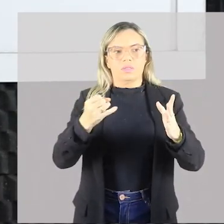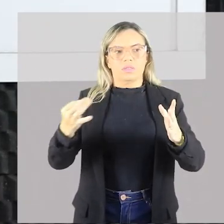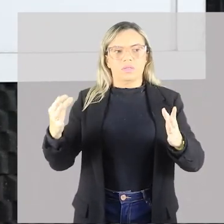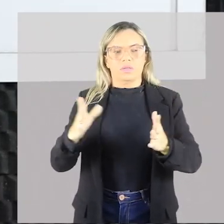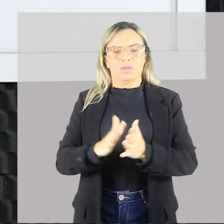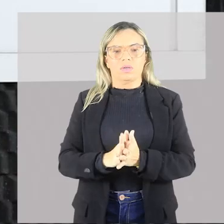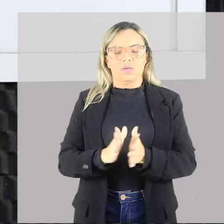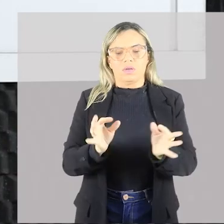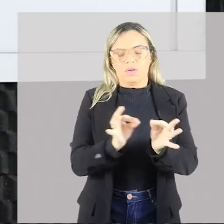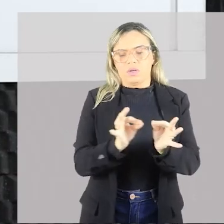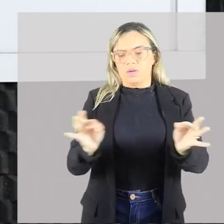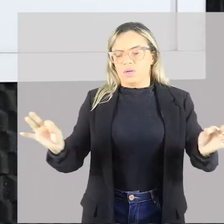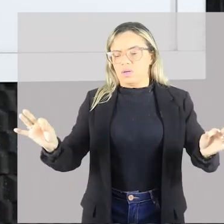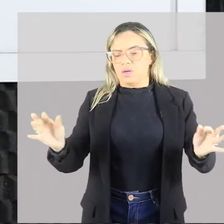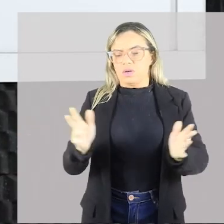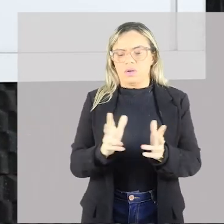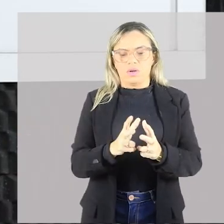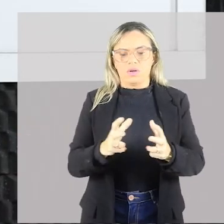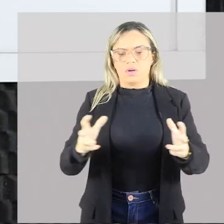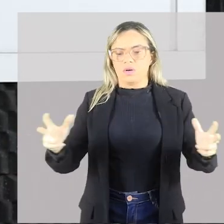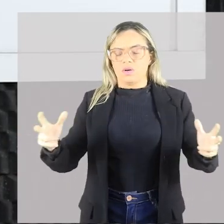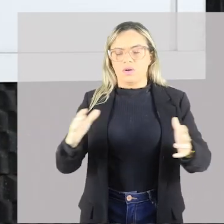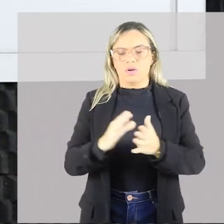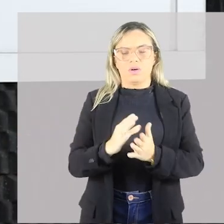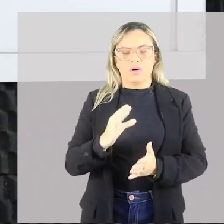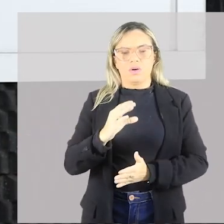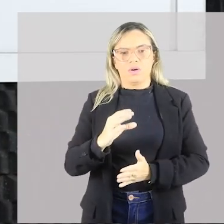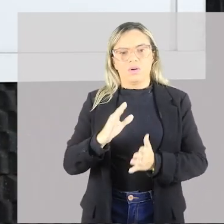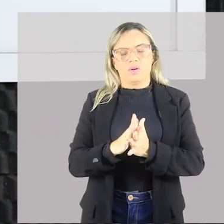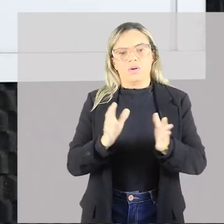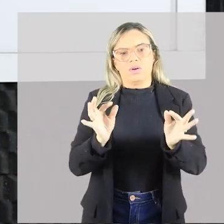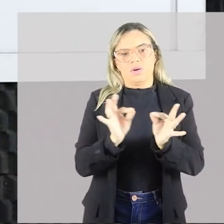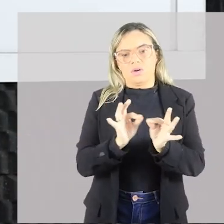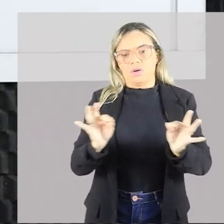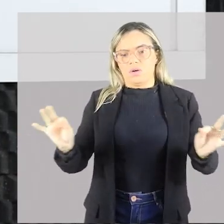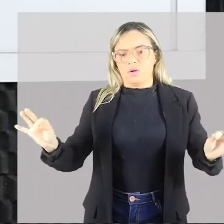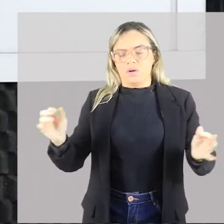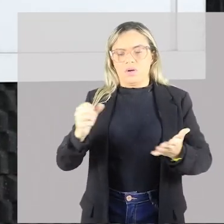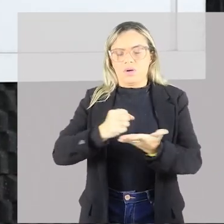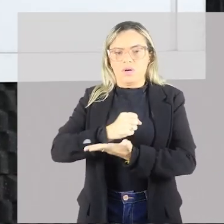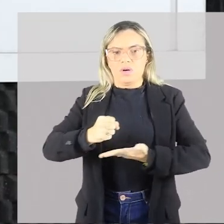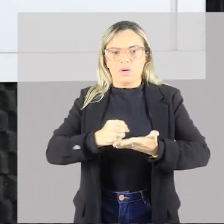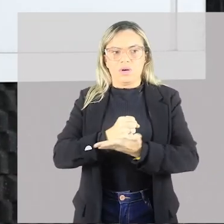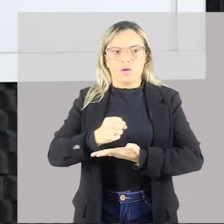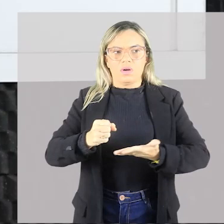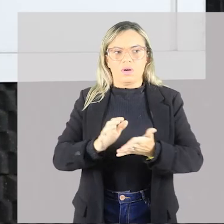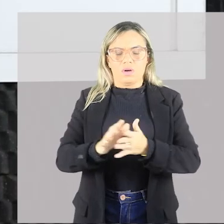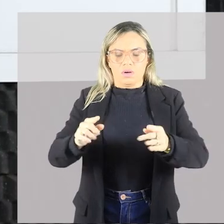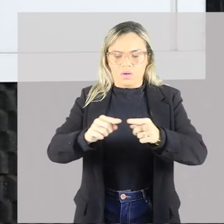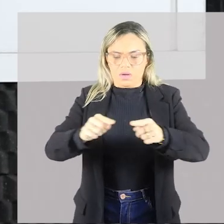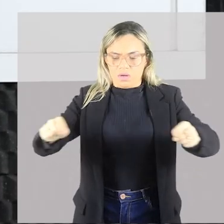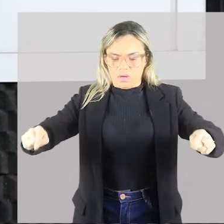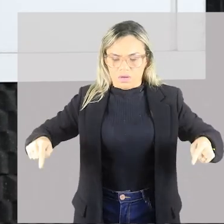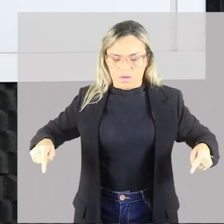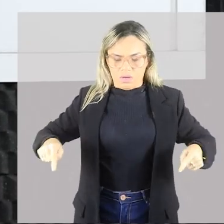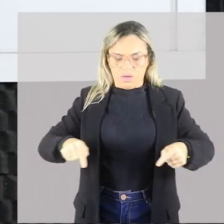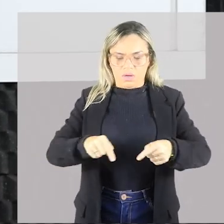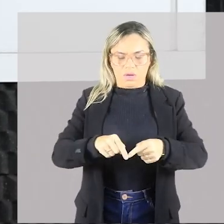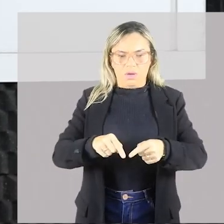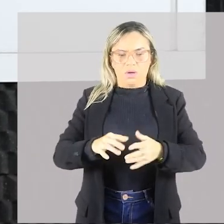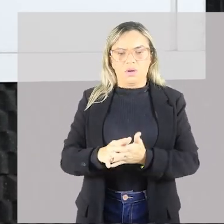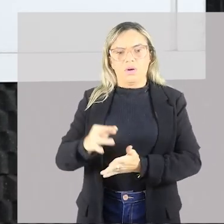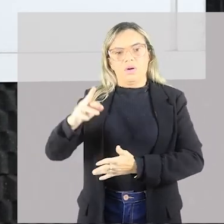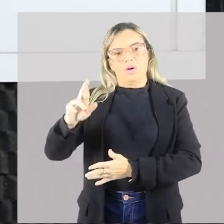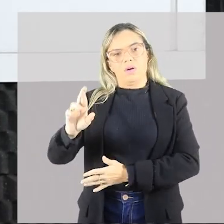paralelepípedo, professor? É um prisma cuja base é um retângulo. A base dele aqui é um retângulo.